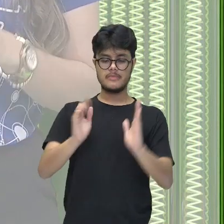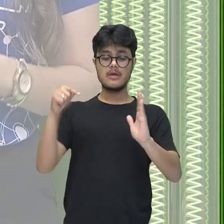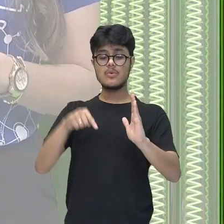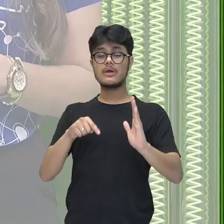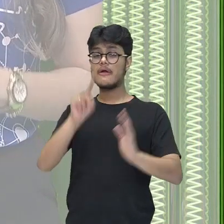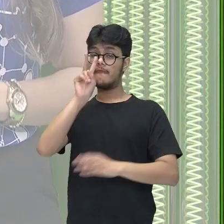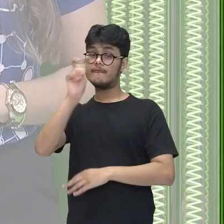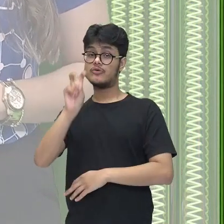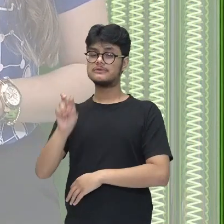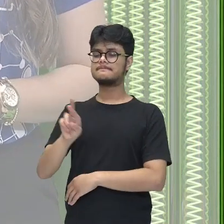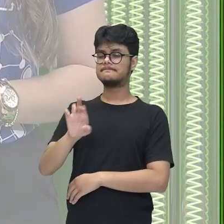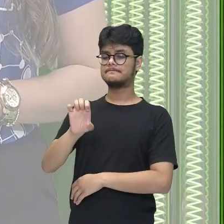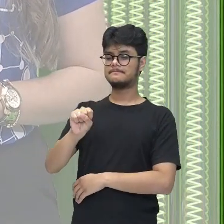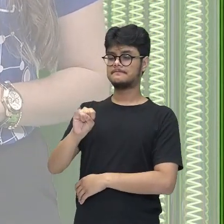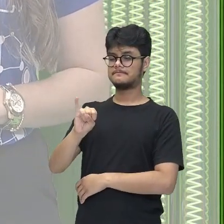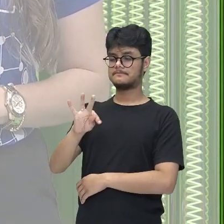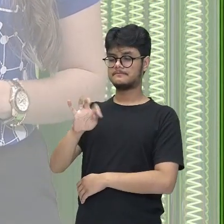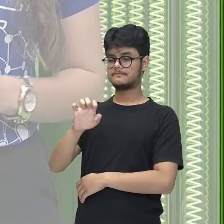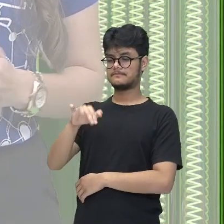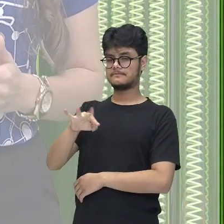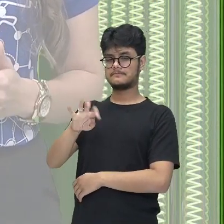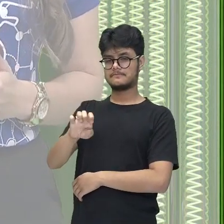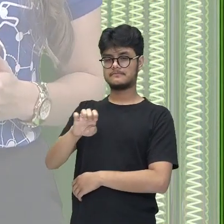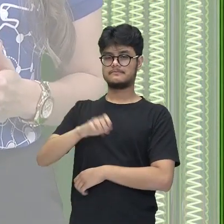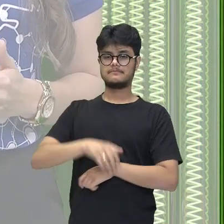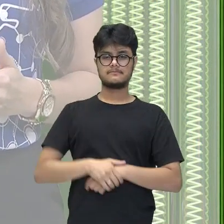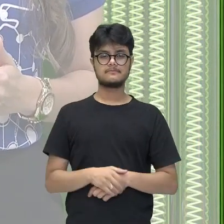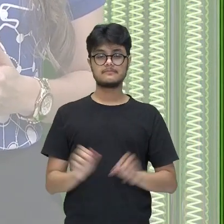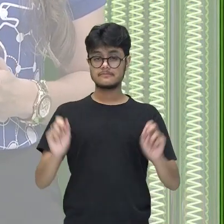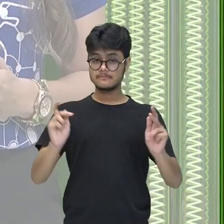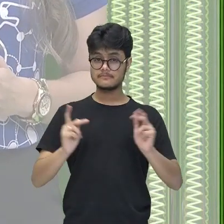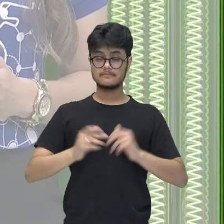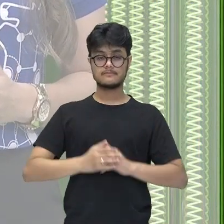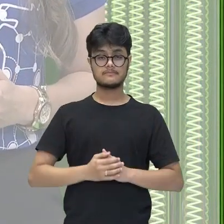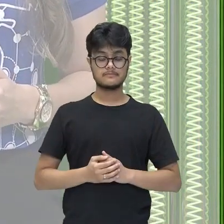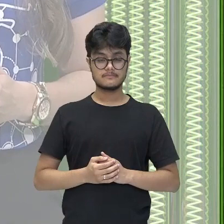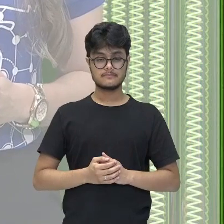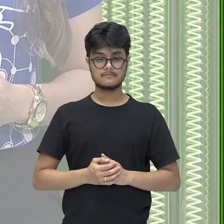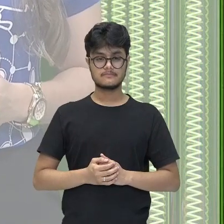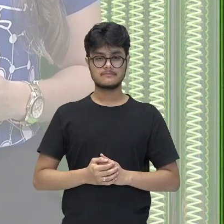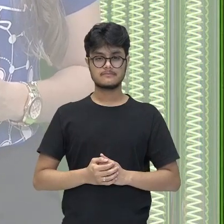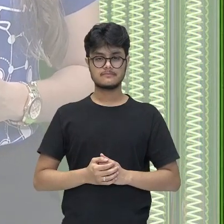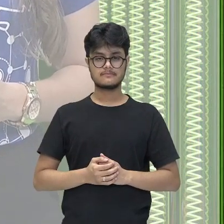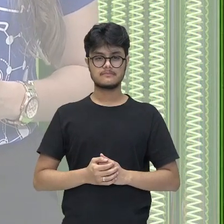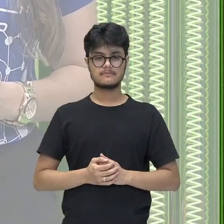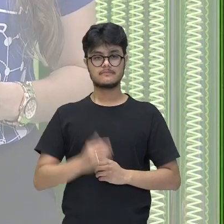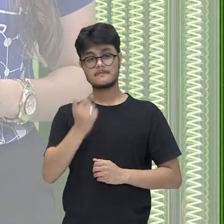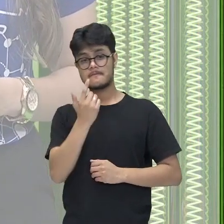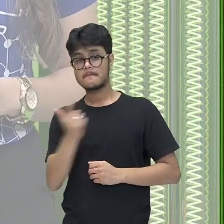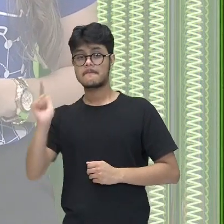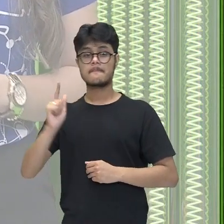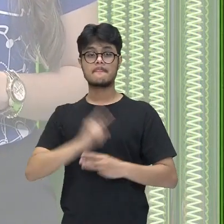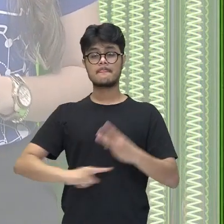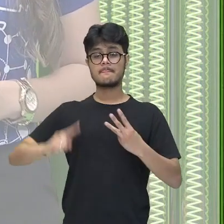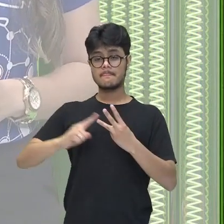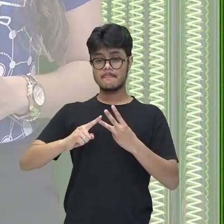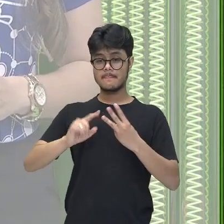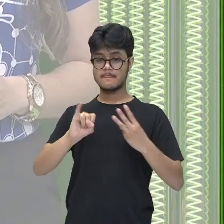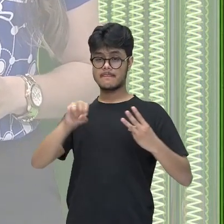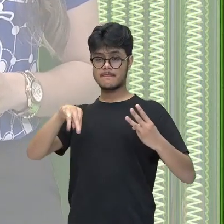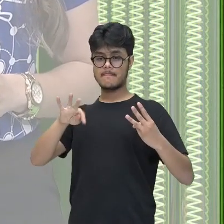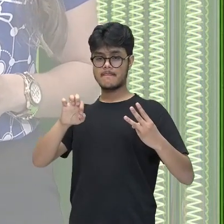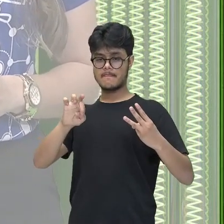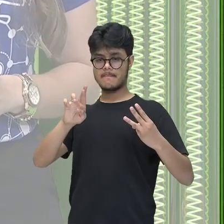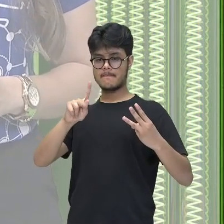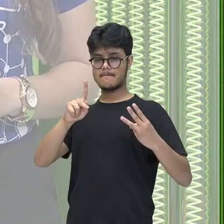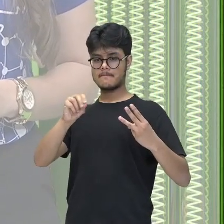resistente está no meio do ponto de apoio e da força potente. O outro tipo de alavanca é